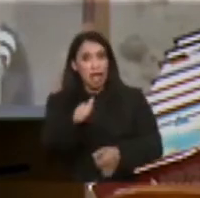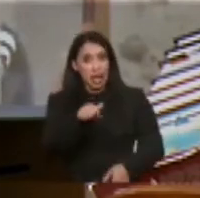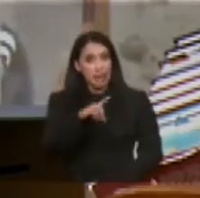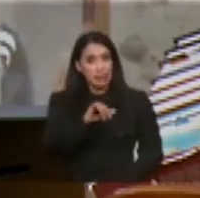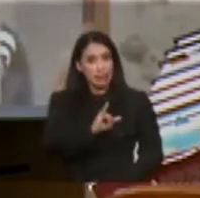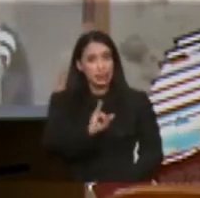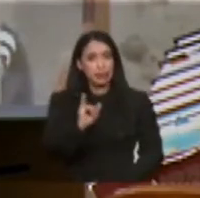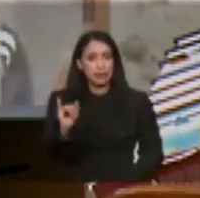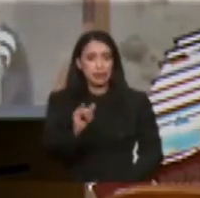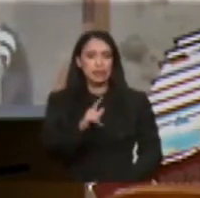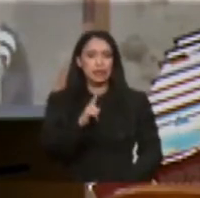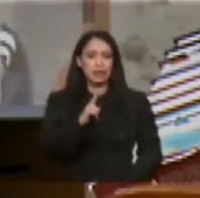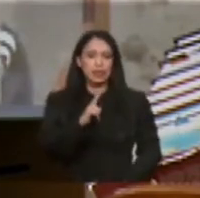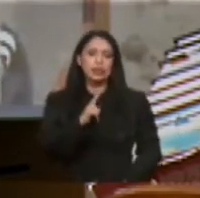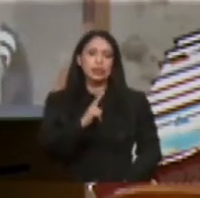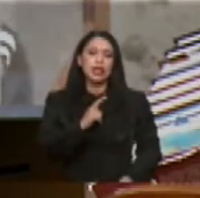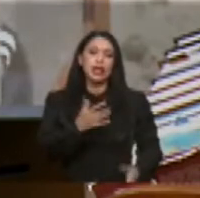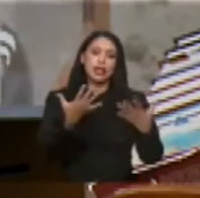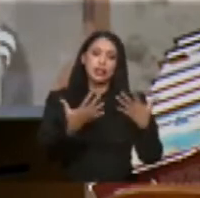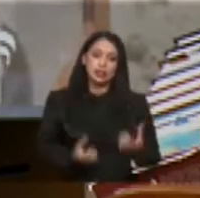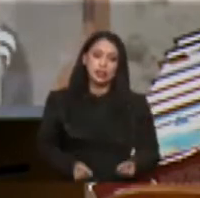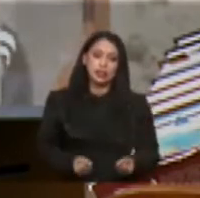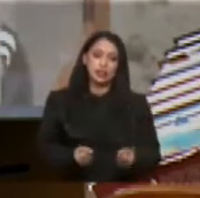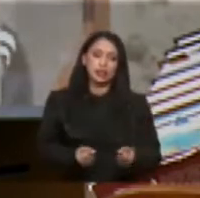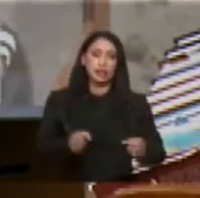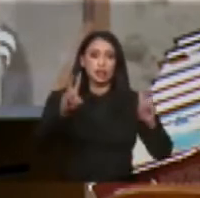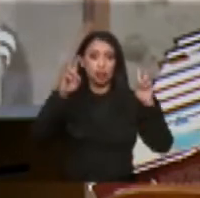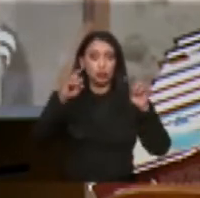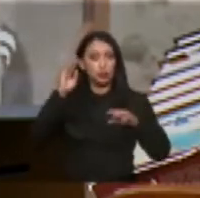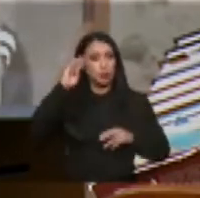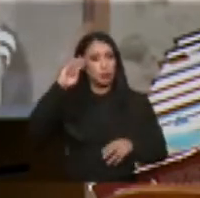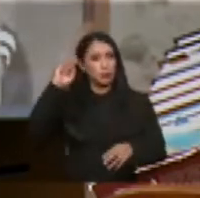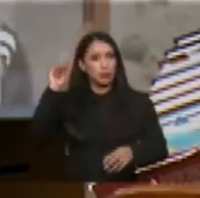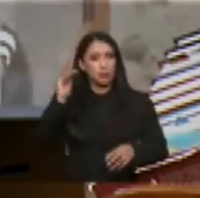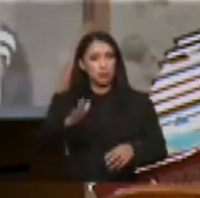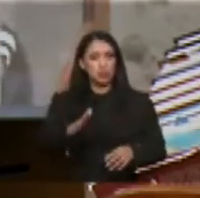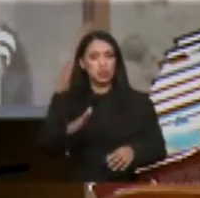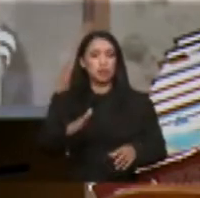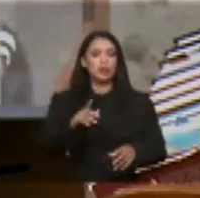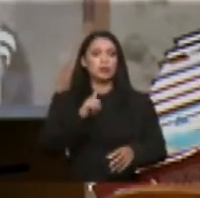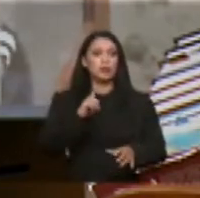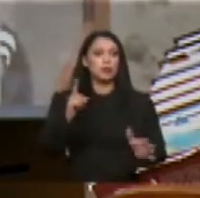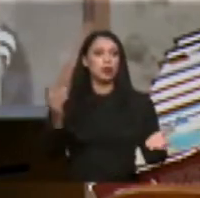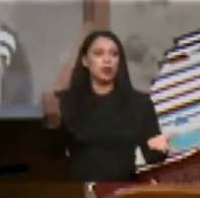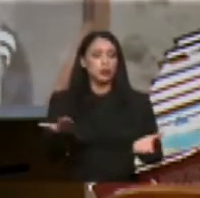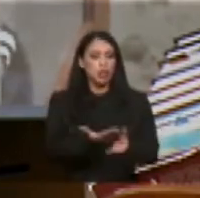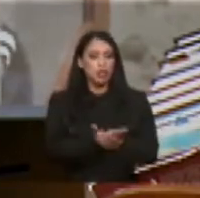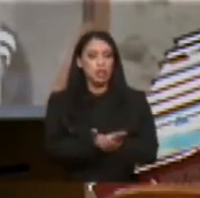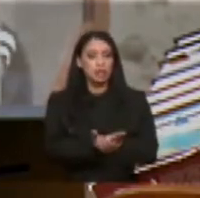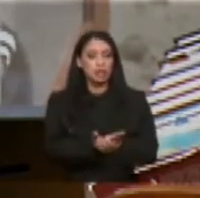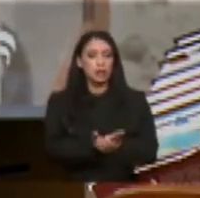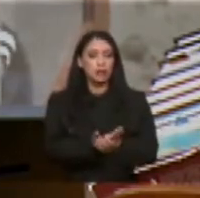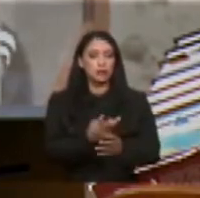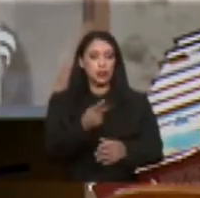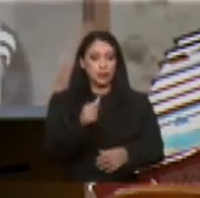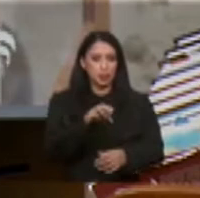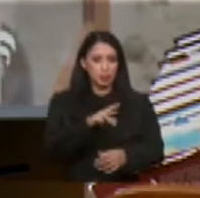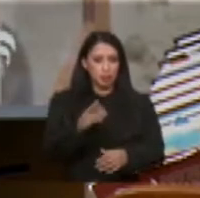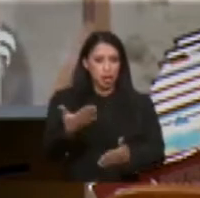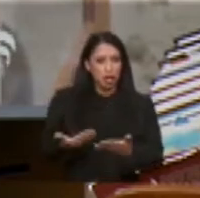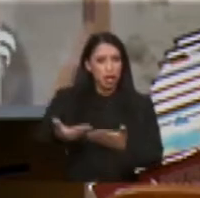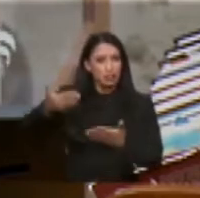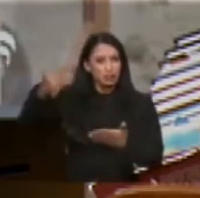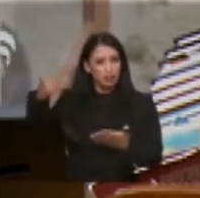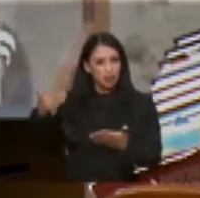há de ser conhecida a data vênia e, no mérito, conquanto tenha sido proposta pela então colega Procuradora-Geral da